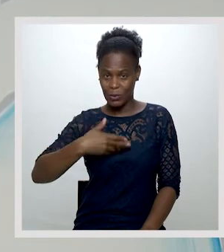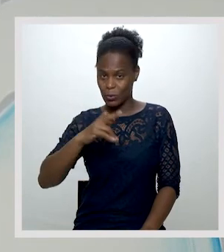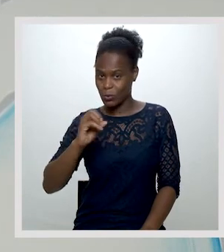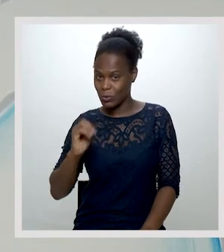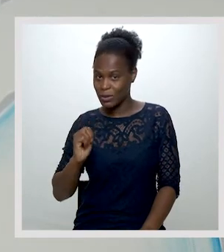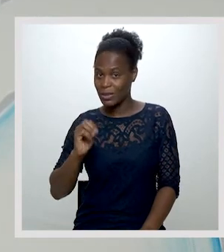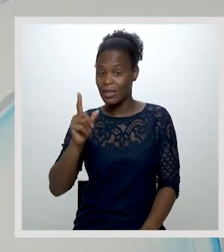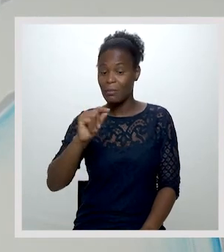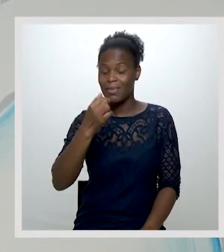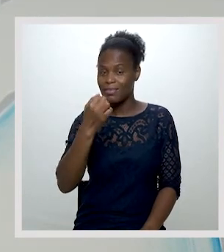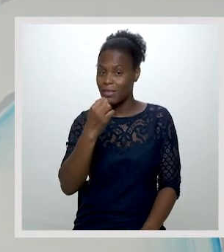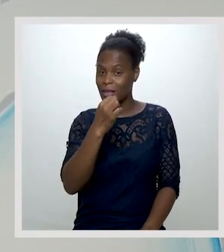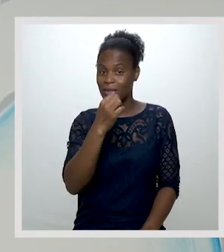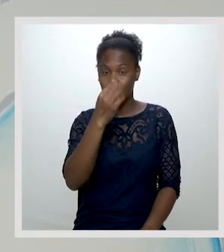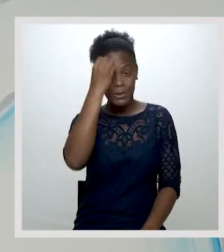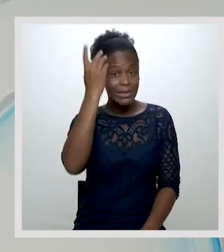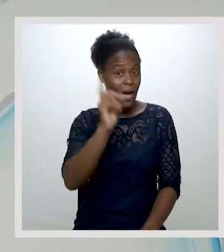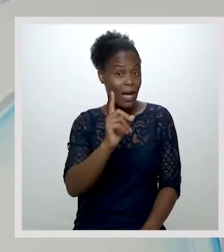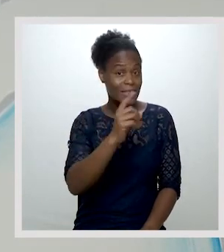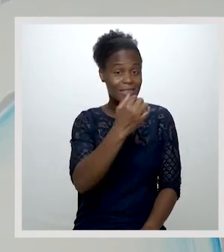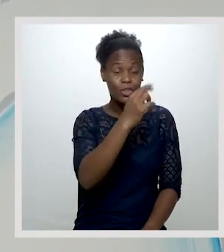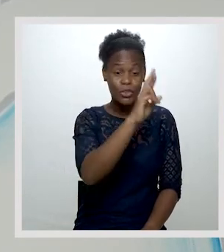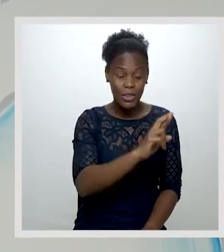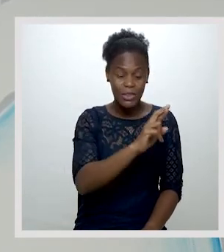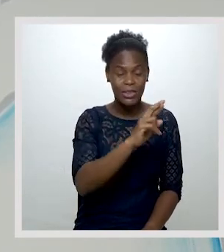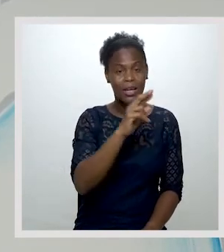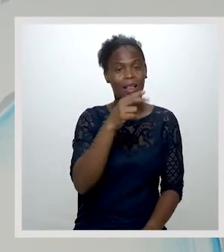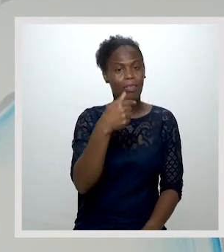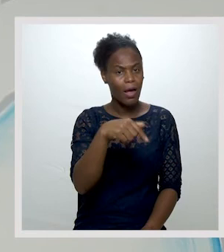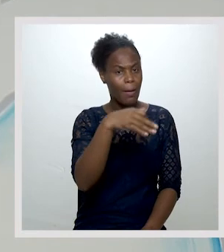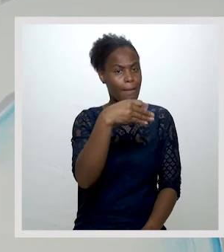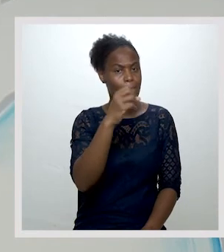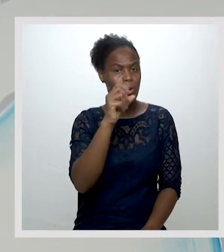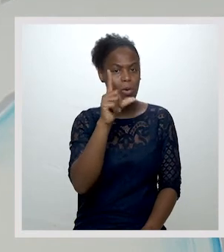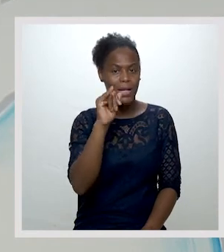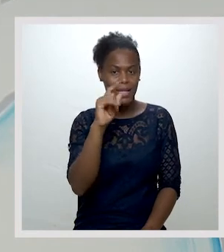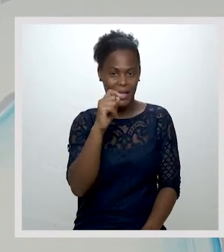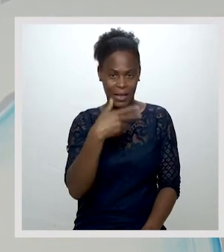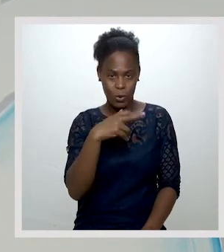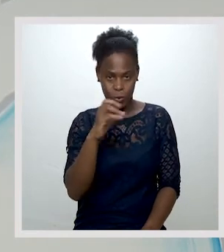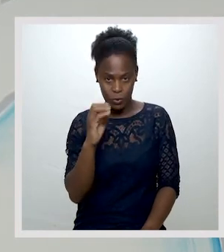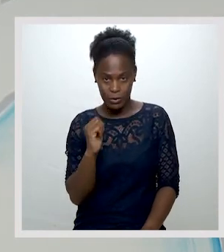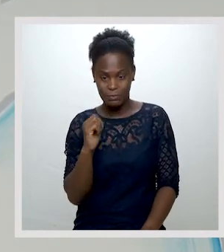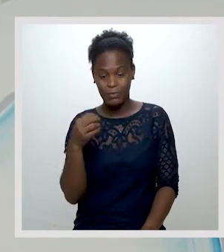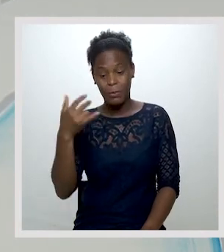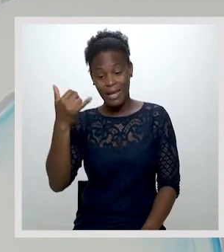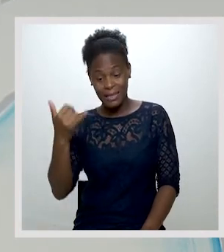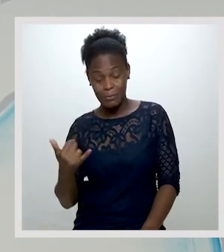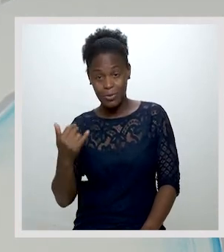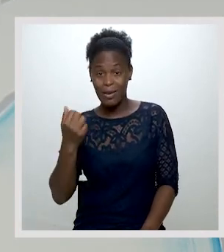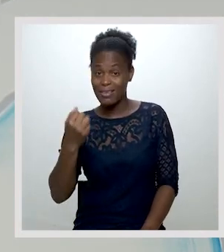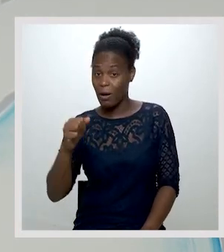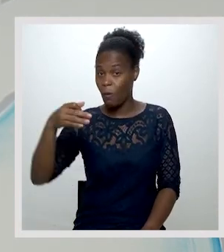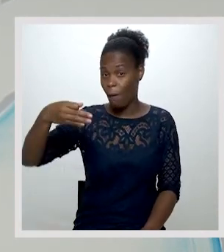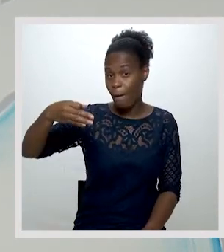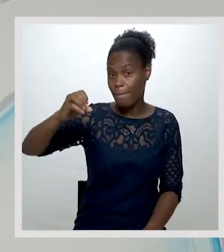poliedros, Y para os não poliedros. E deve escrever os nomes dos sólidos